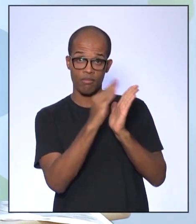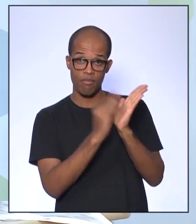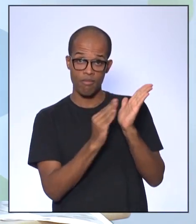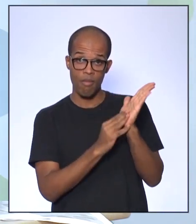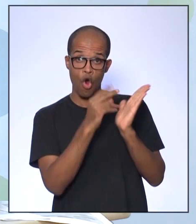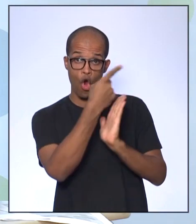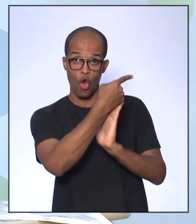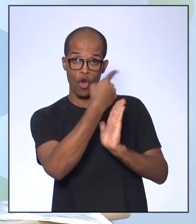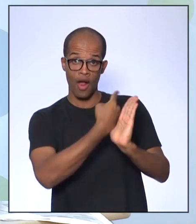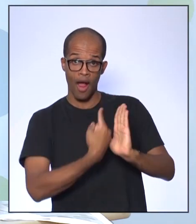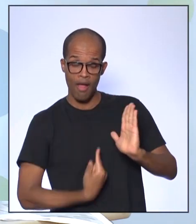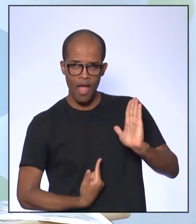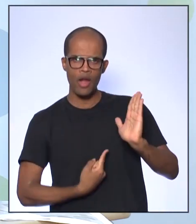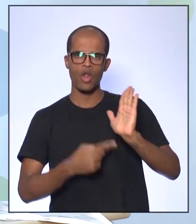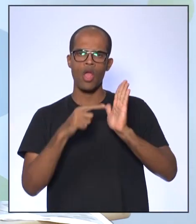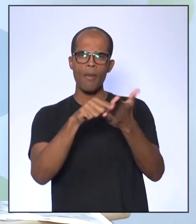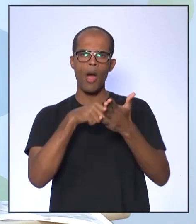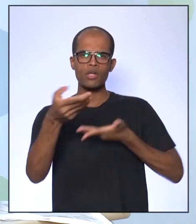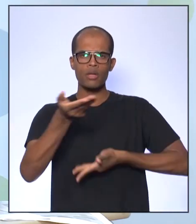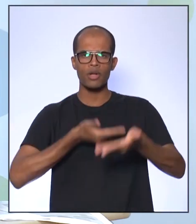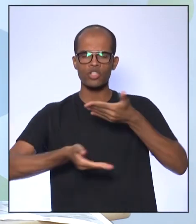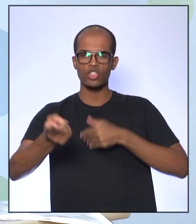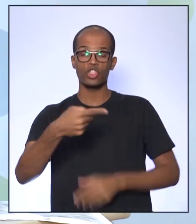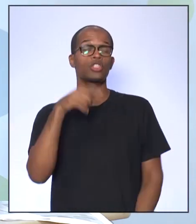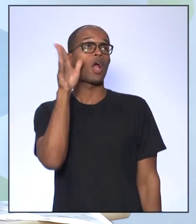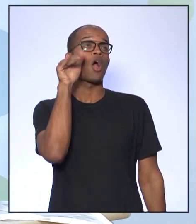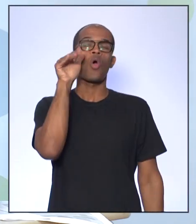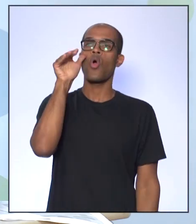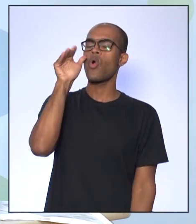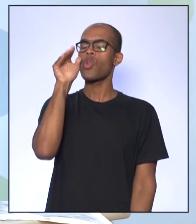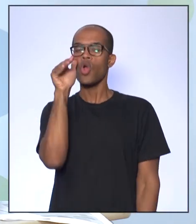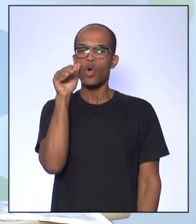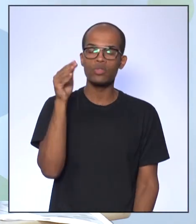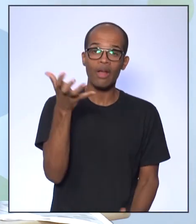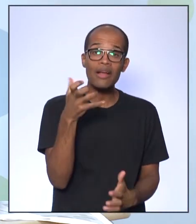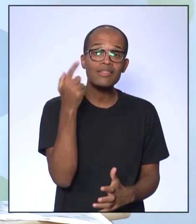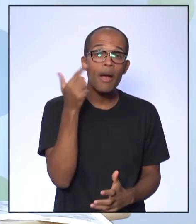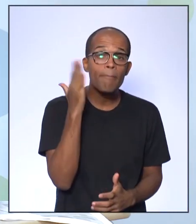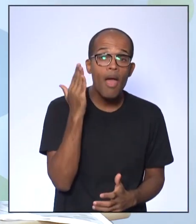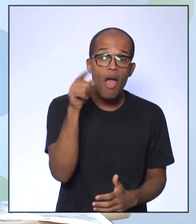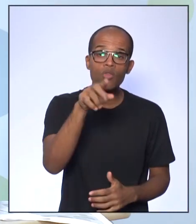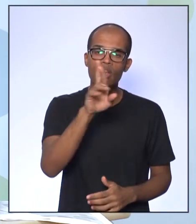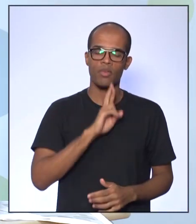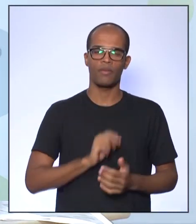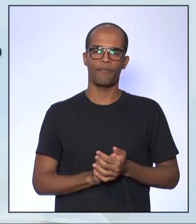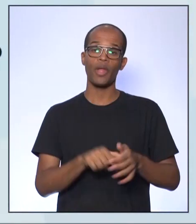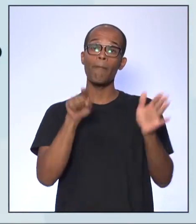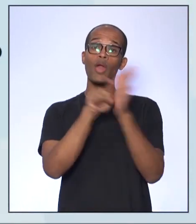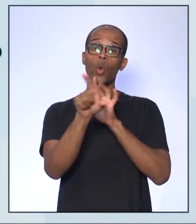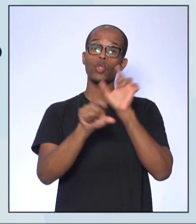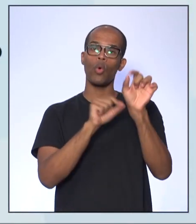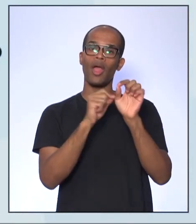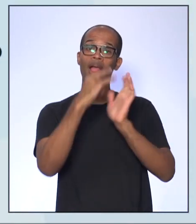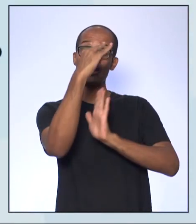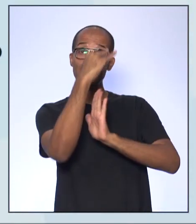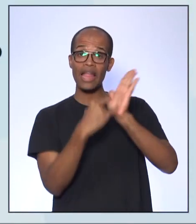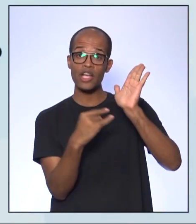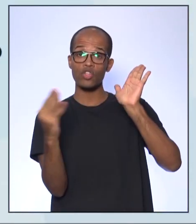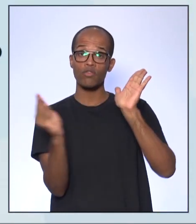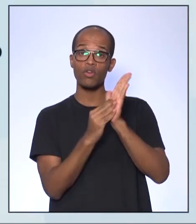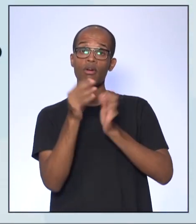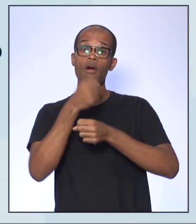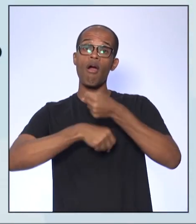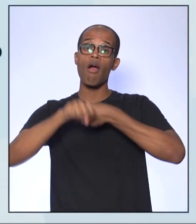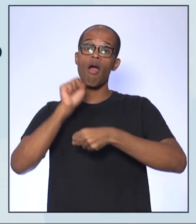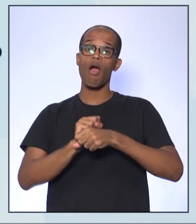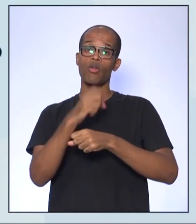caderno e compartilhe com a gente aqui. Estamos curiosos, ávidos pela sua resposta. A pergunta é: o texto foi escrito em